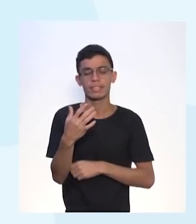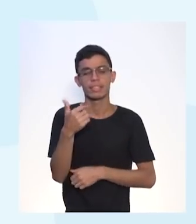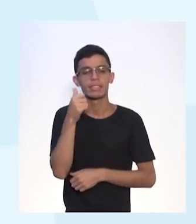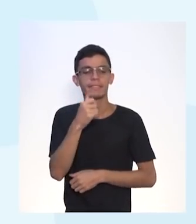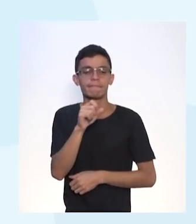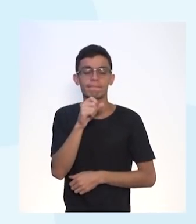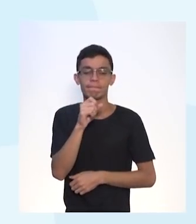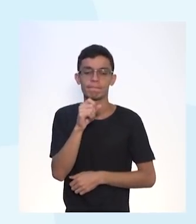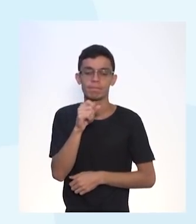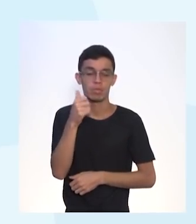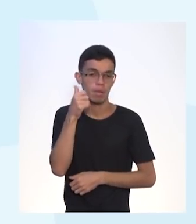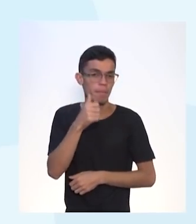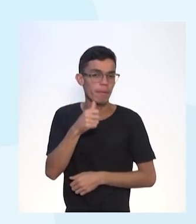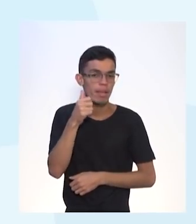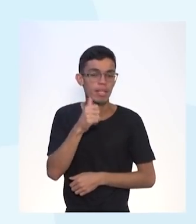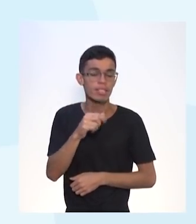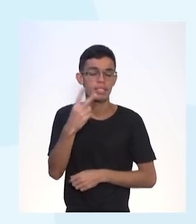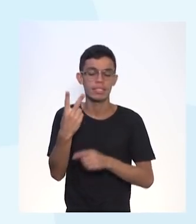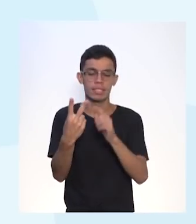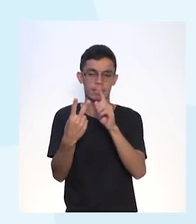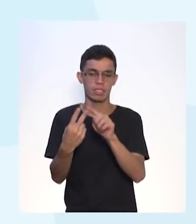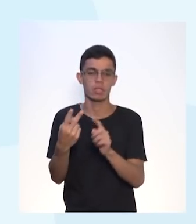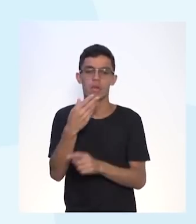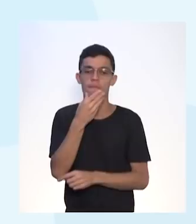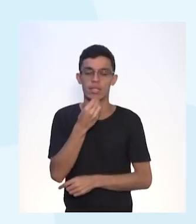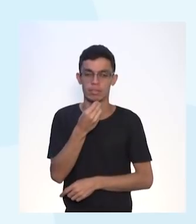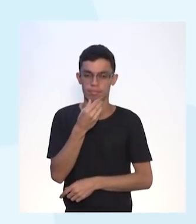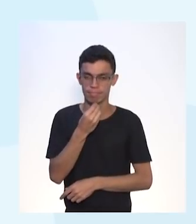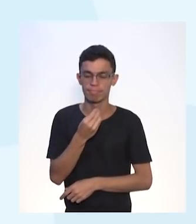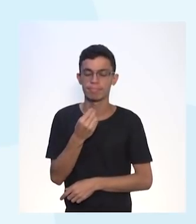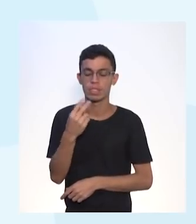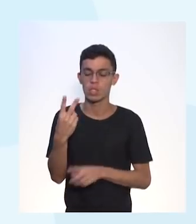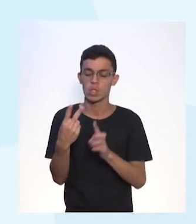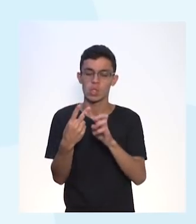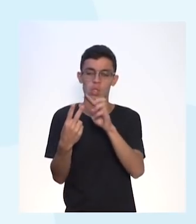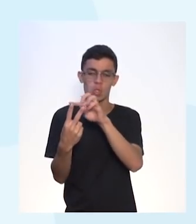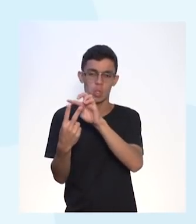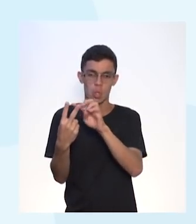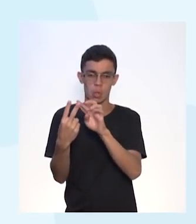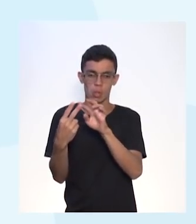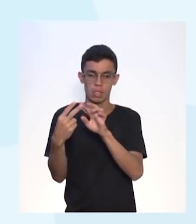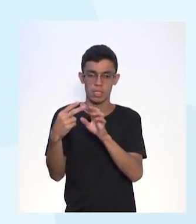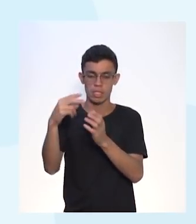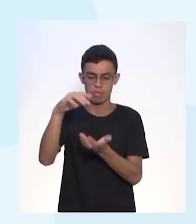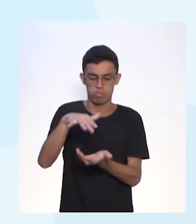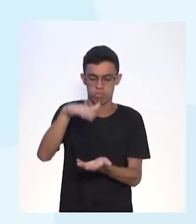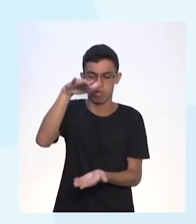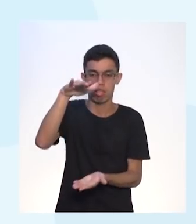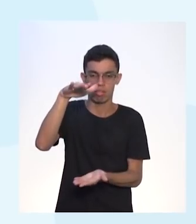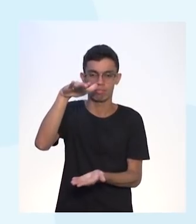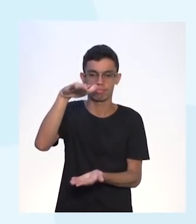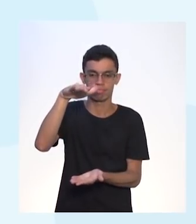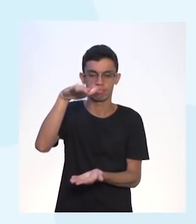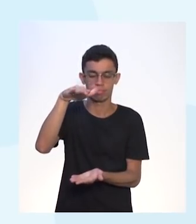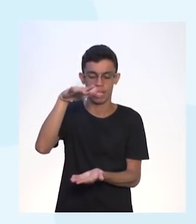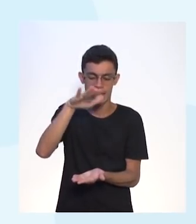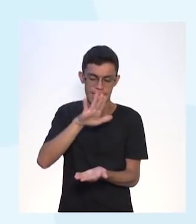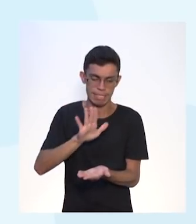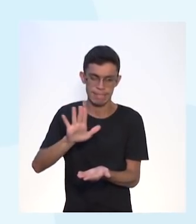um rapaz. Essa senhora e esse rapaz estão segurando uma foto de um